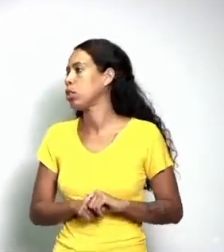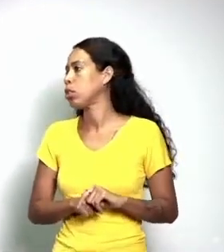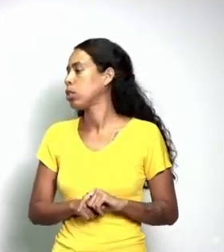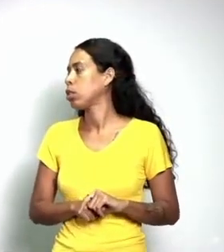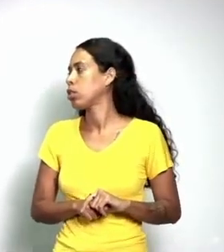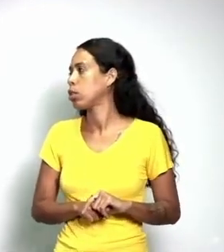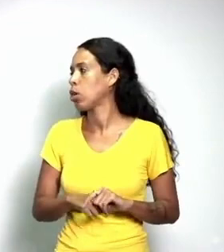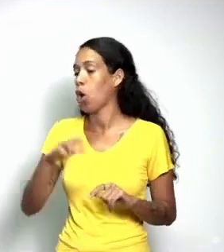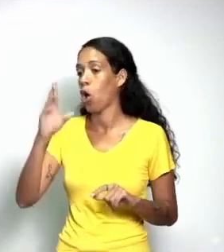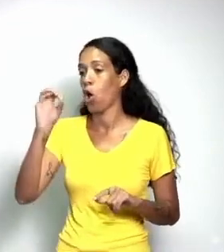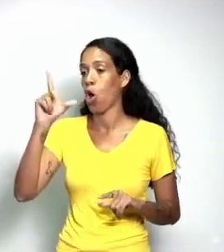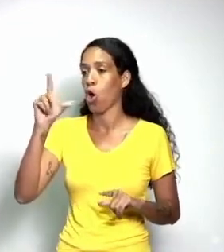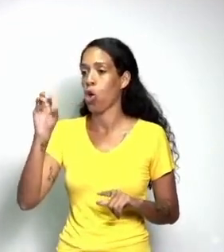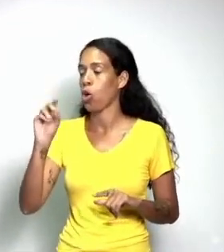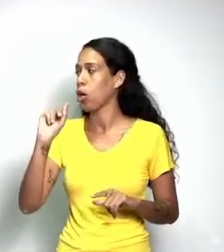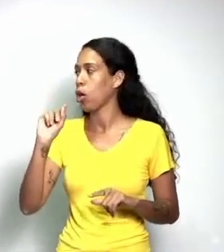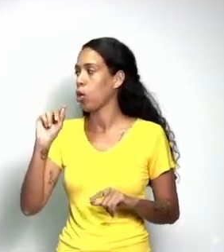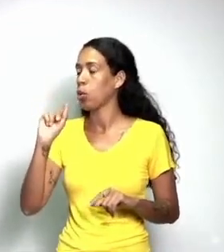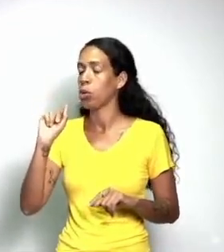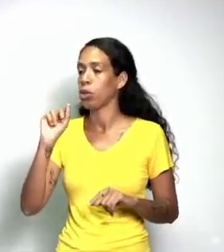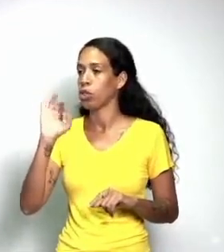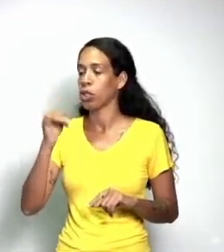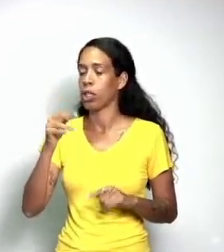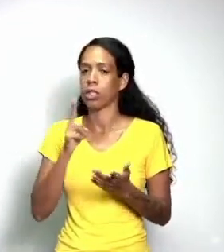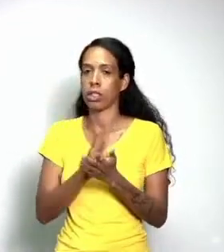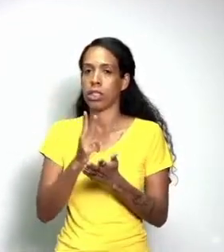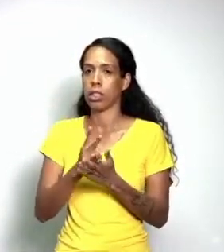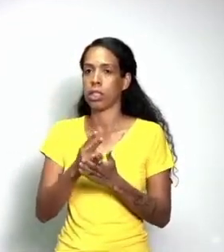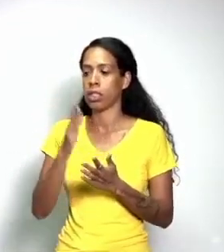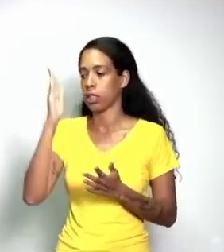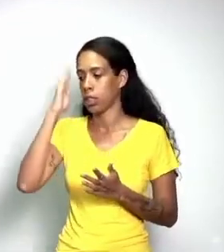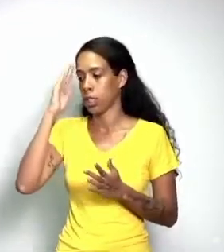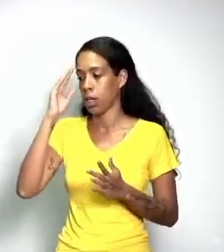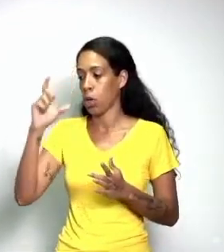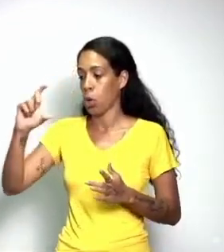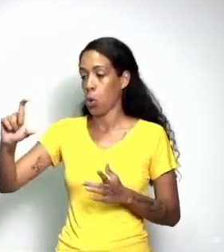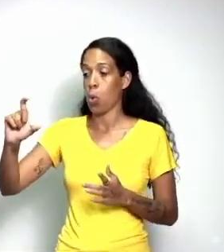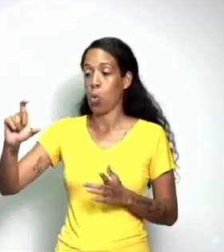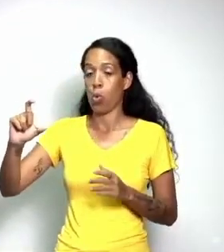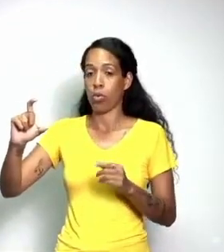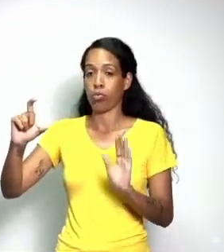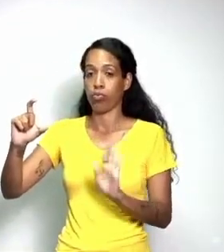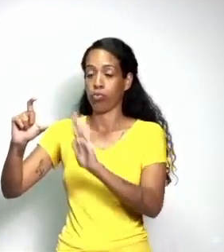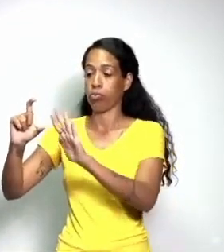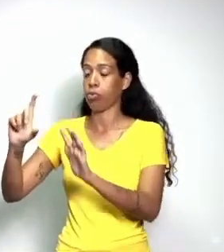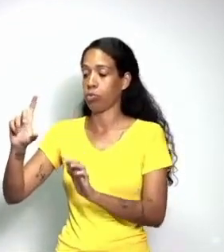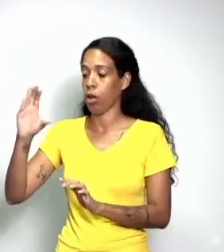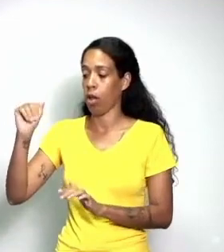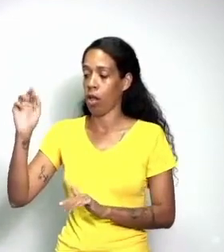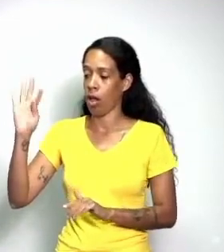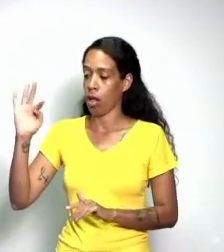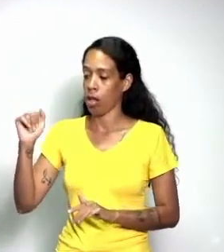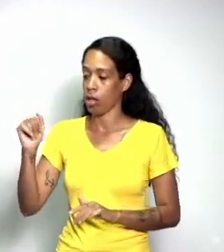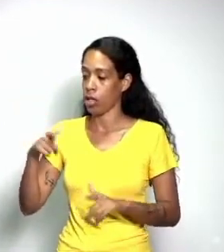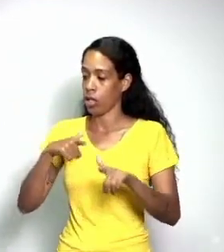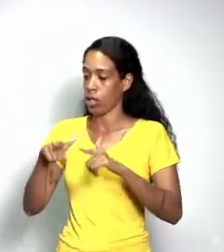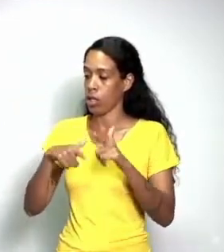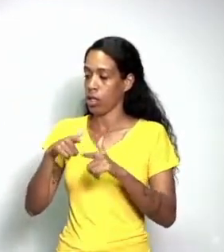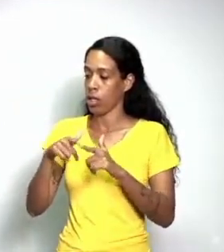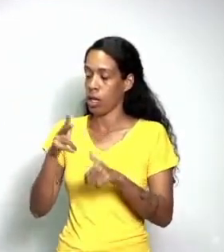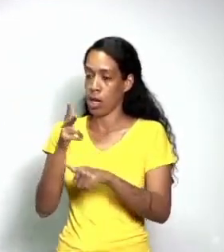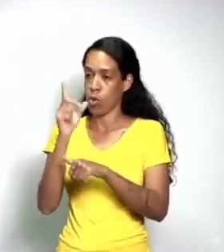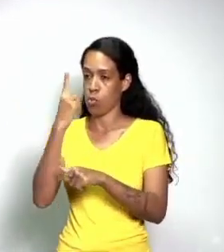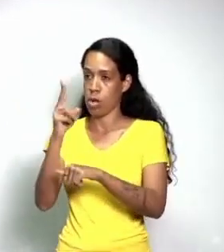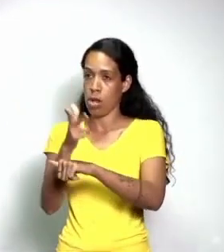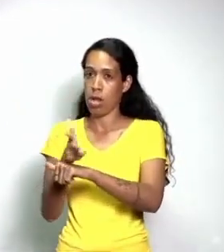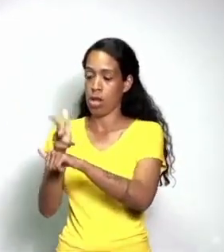O rolo é o rolo que eu comentei, que vai estar sempre sendo identificado nos cartões. E aí, no caso, aqui a gente está trabalhando com uma câmera,